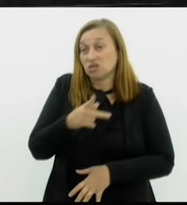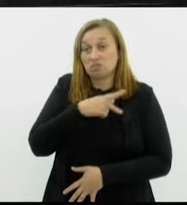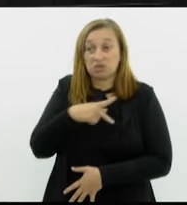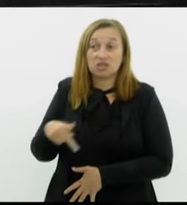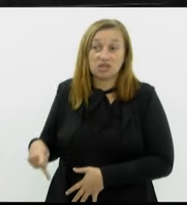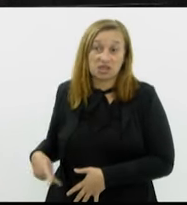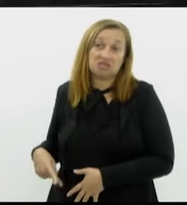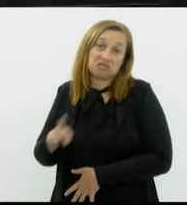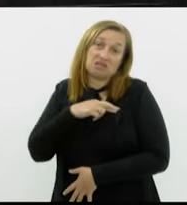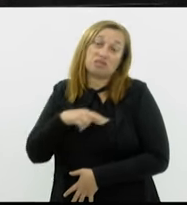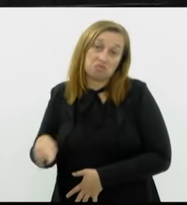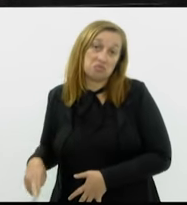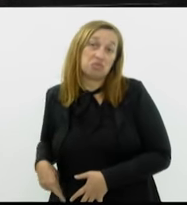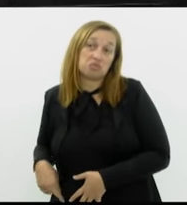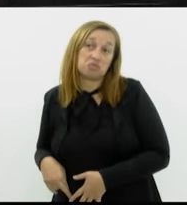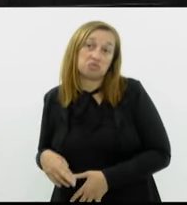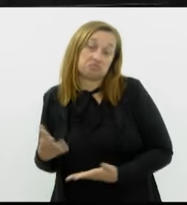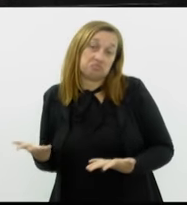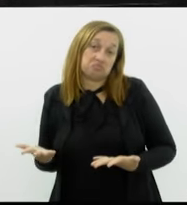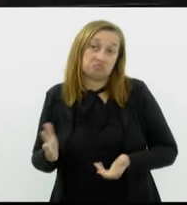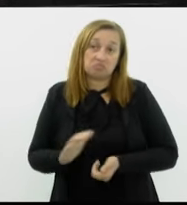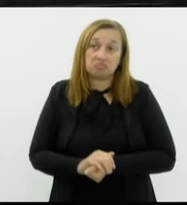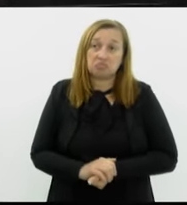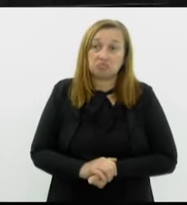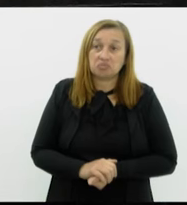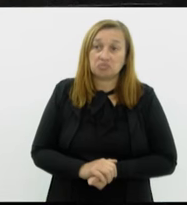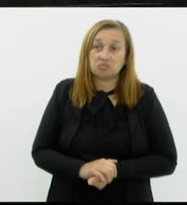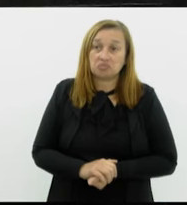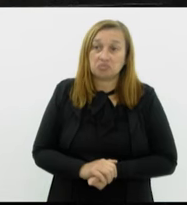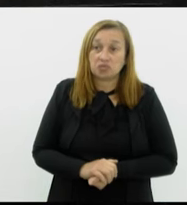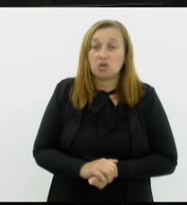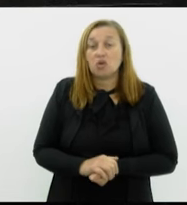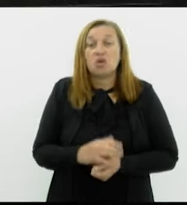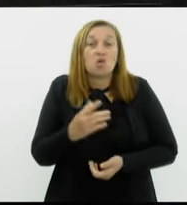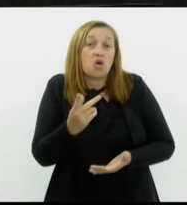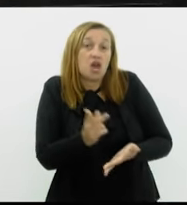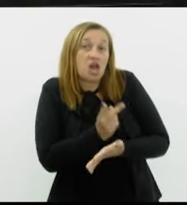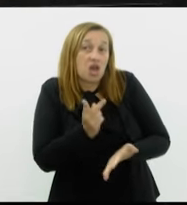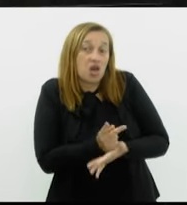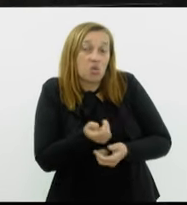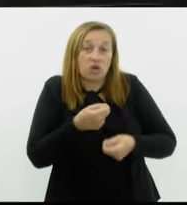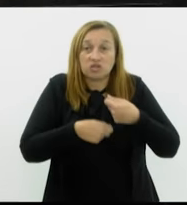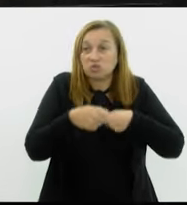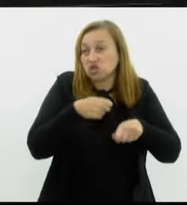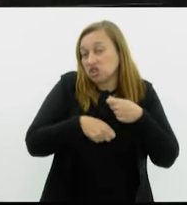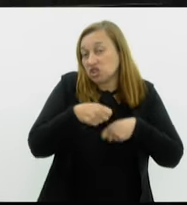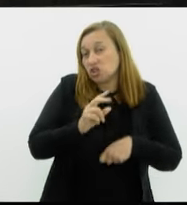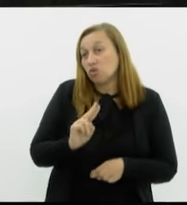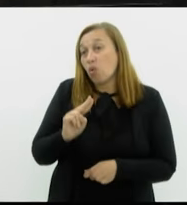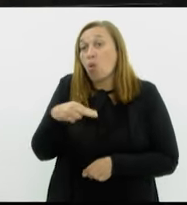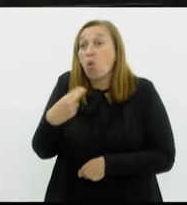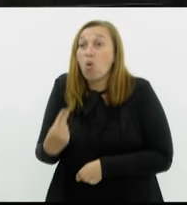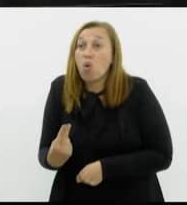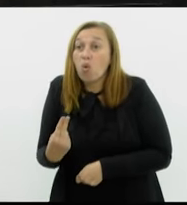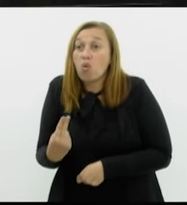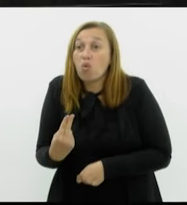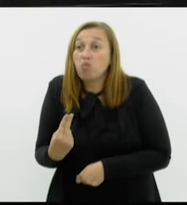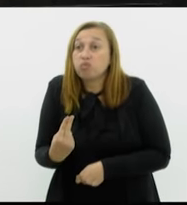República, seja por deficiência administrativa, seja até mesmo por